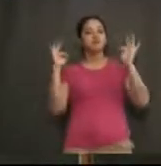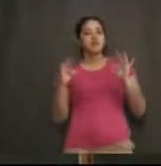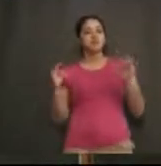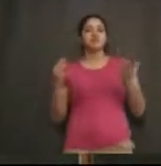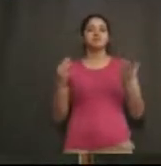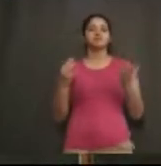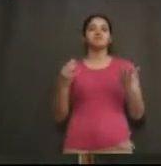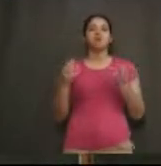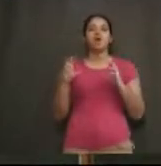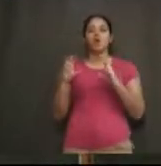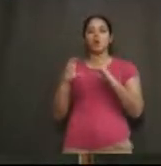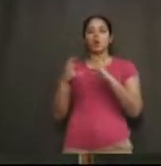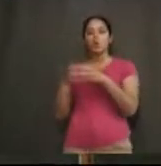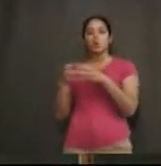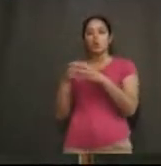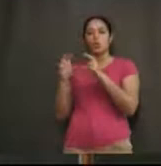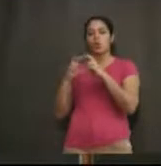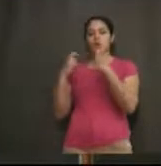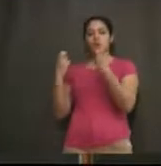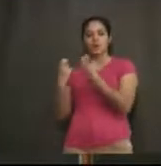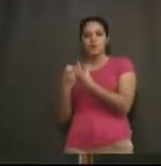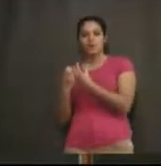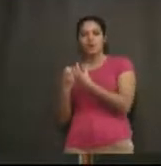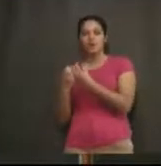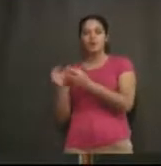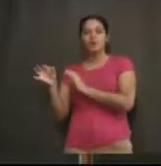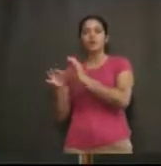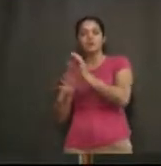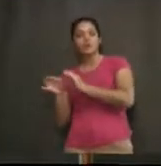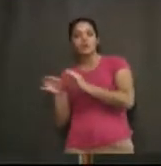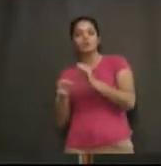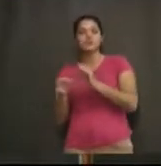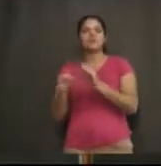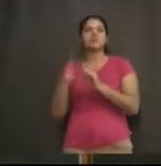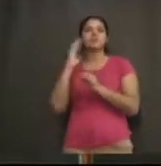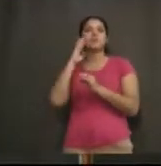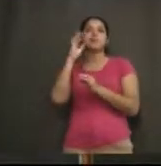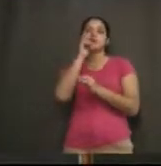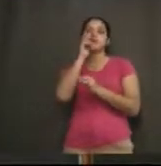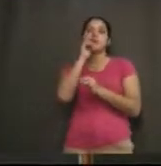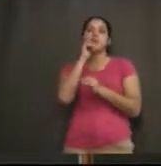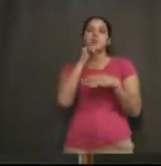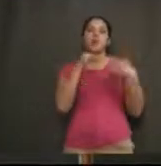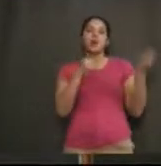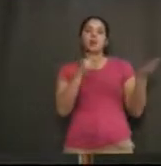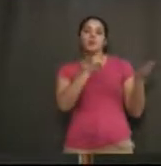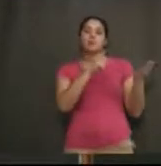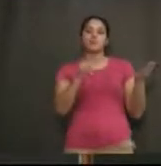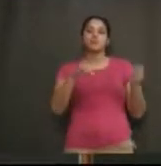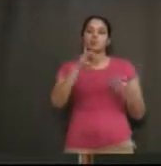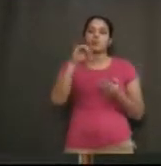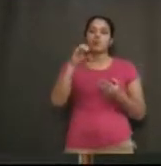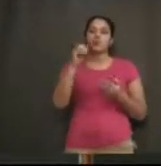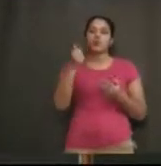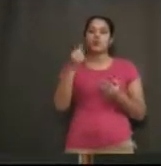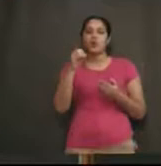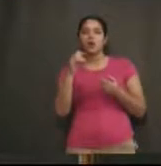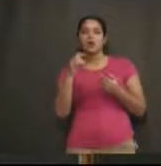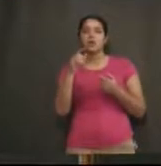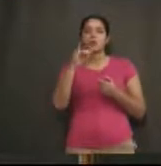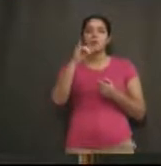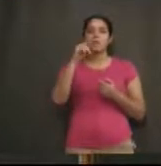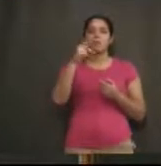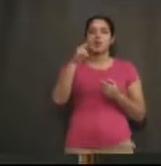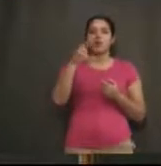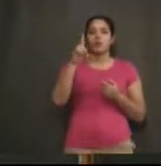comitê organizador. Principalmente, falo assim, até em nome do João, o qual realmente dedicou-se por um